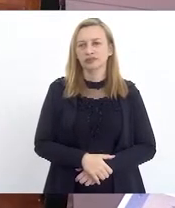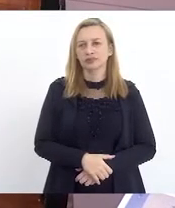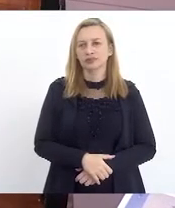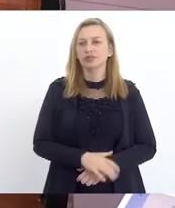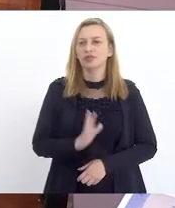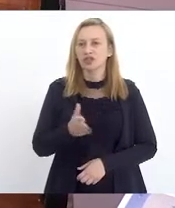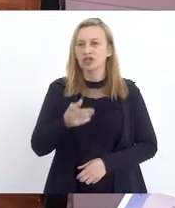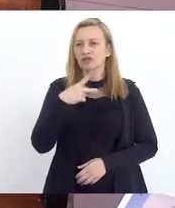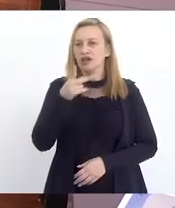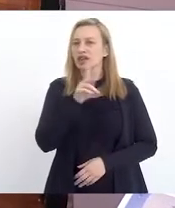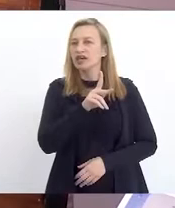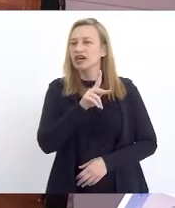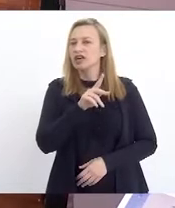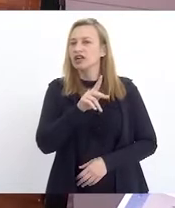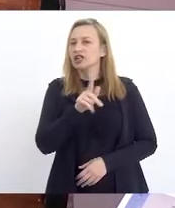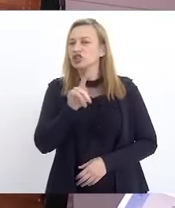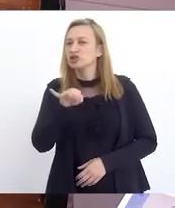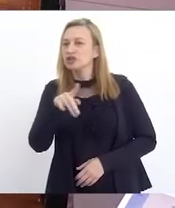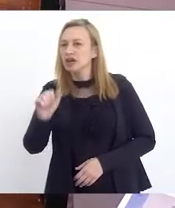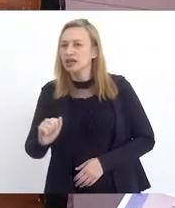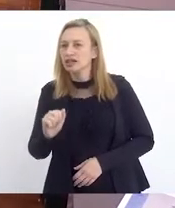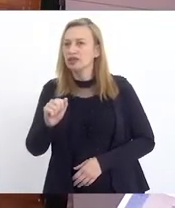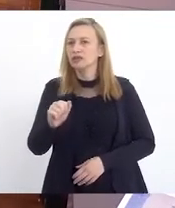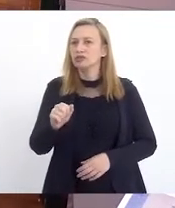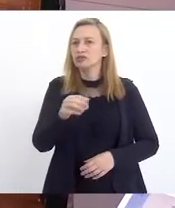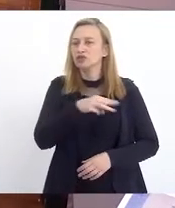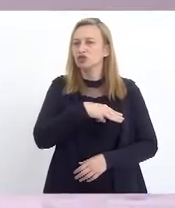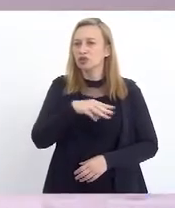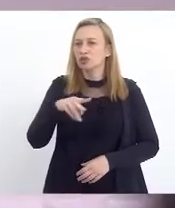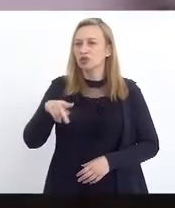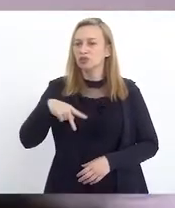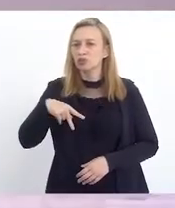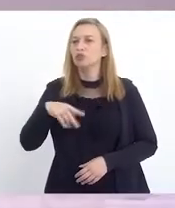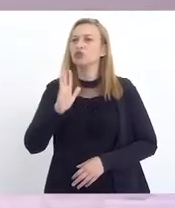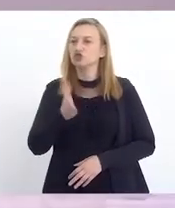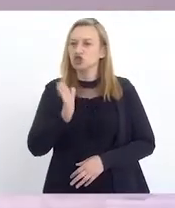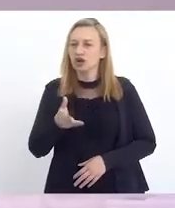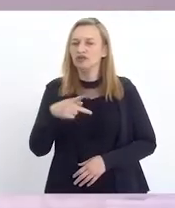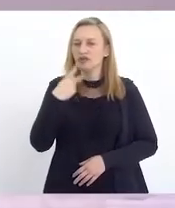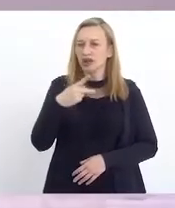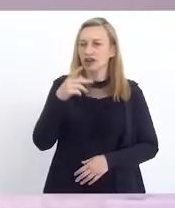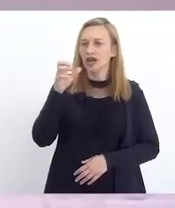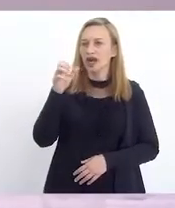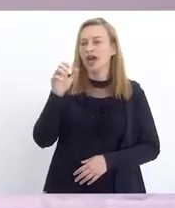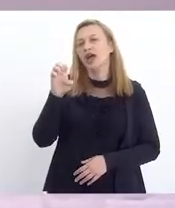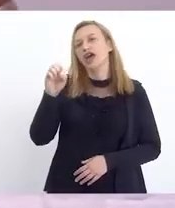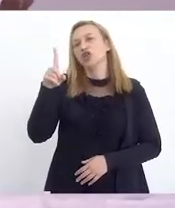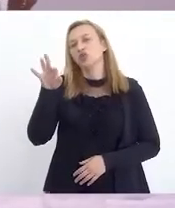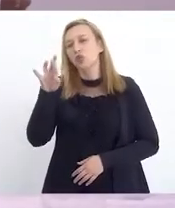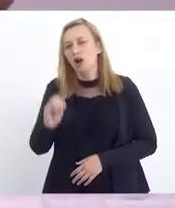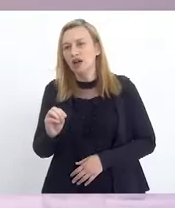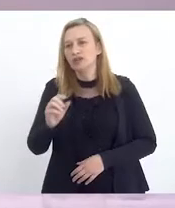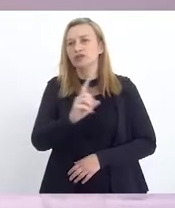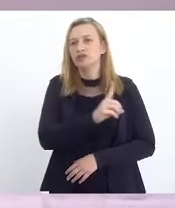Já citei a Gisela, do Ministério Público, já citei o Eduardo, da Defensoria